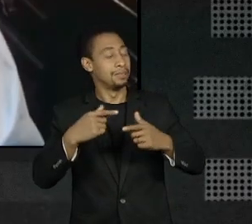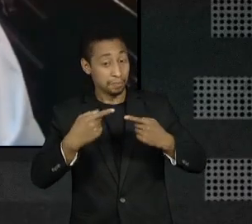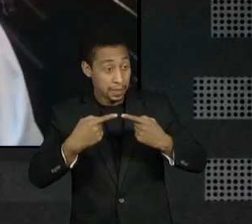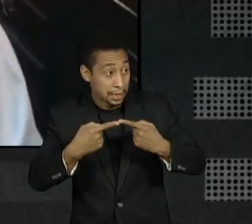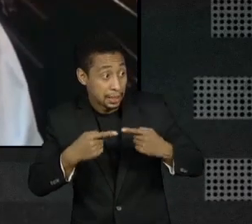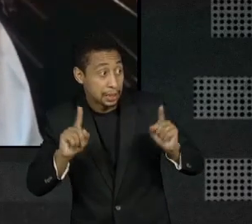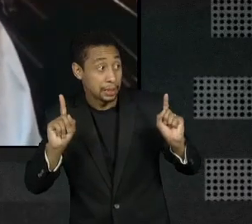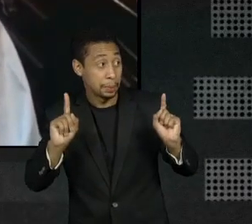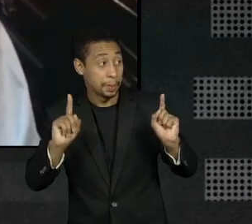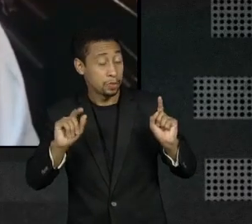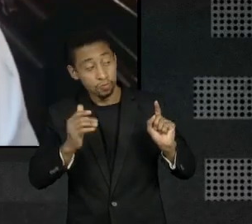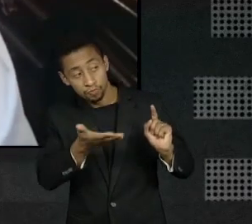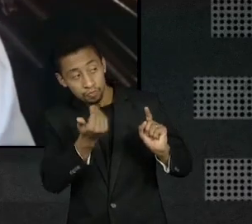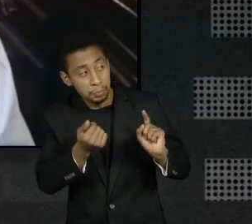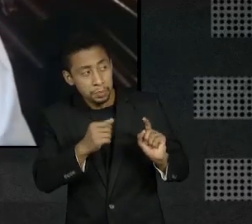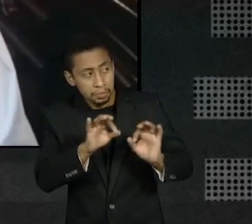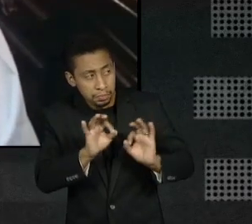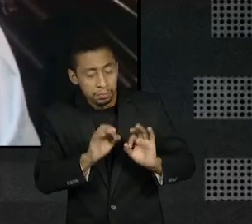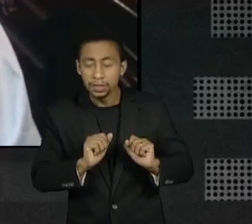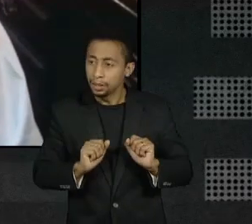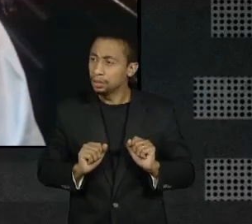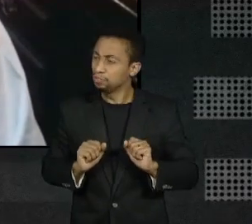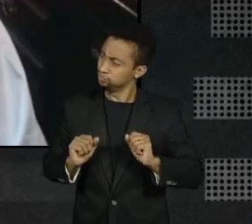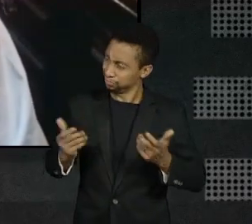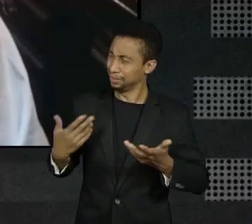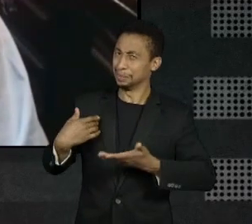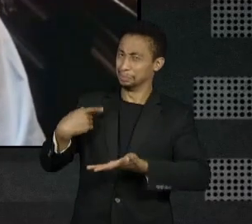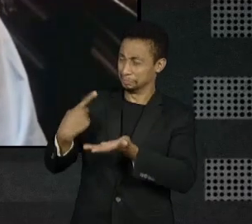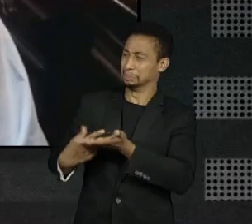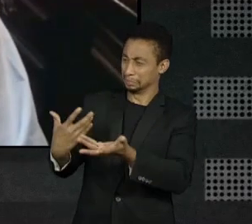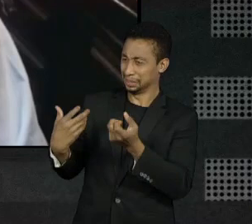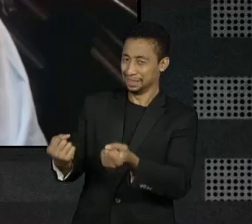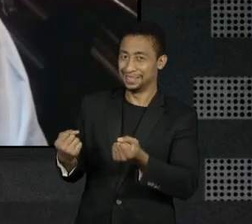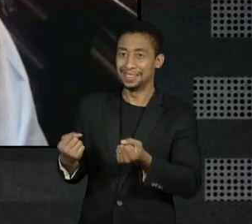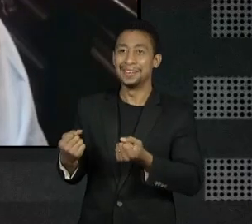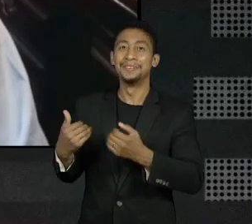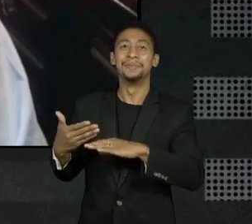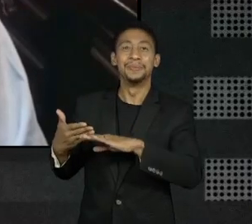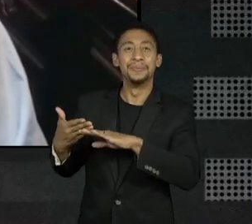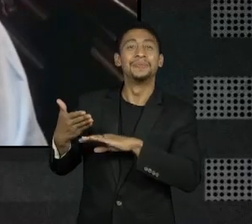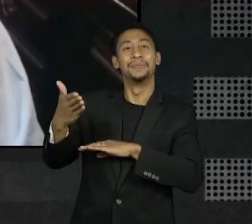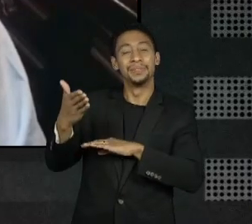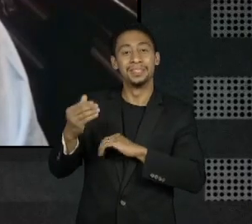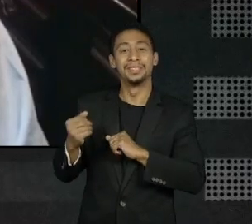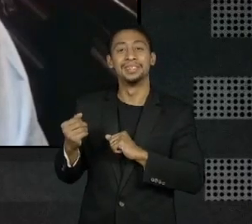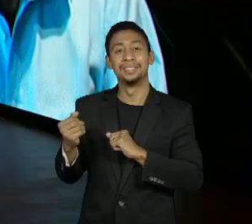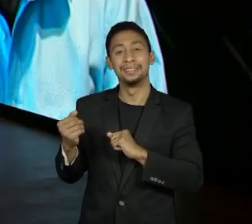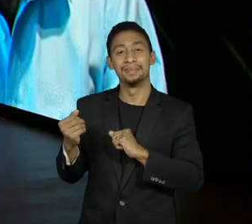aí? Lógico. E fui para lá